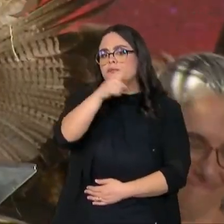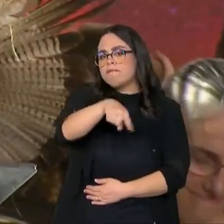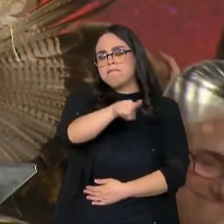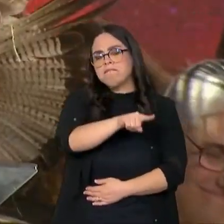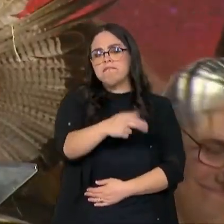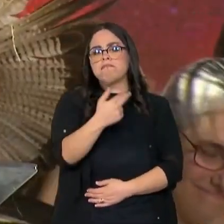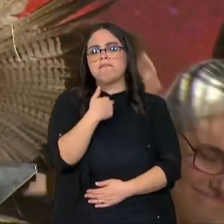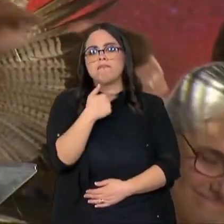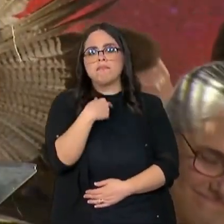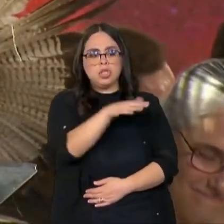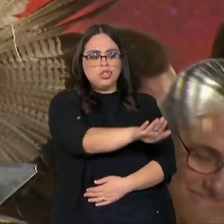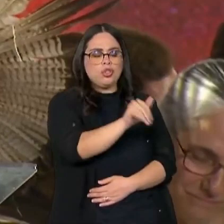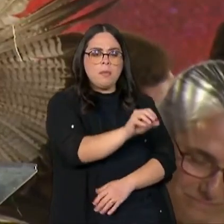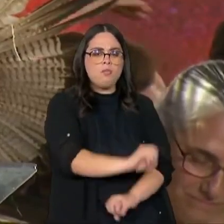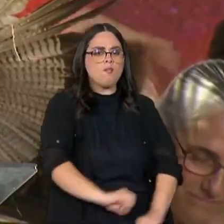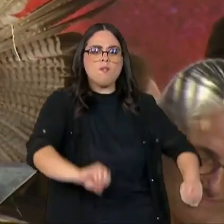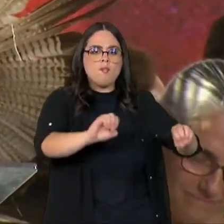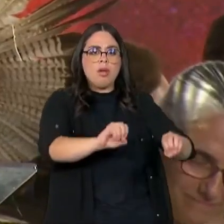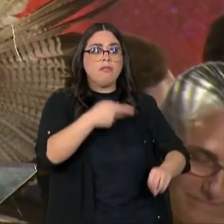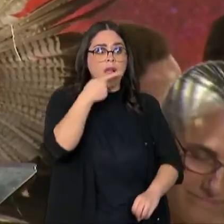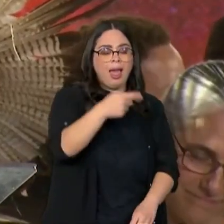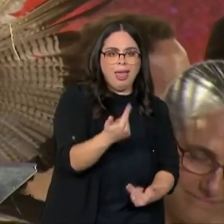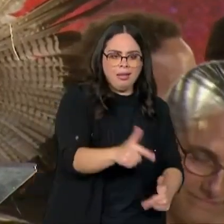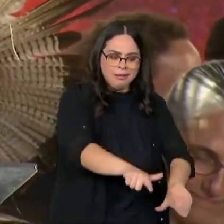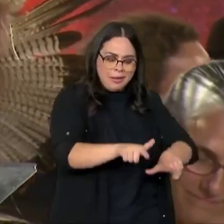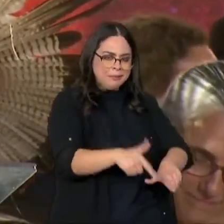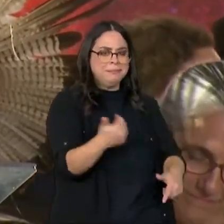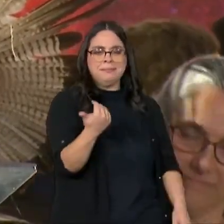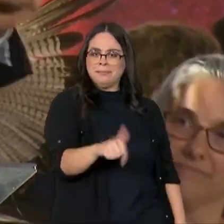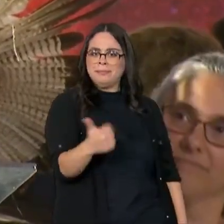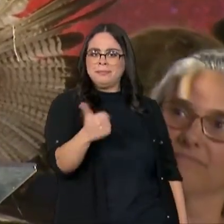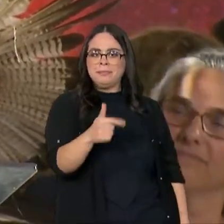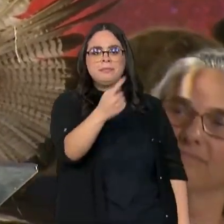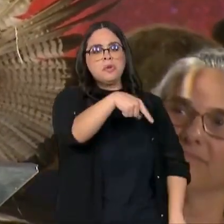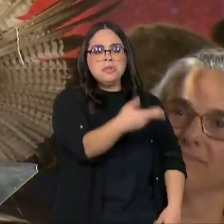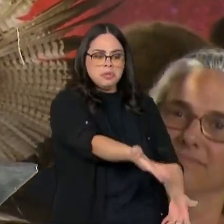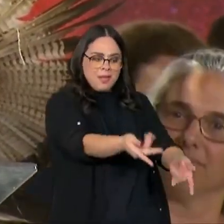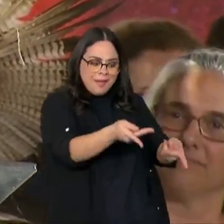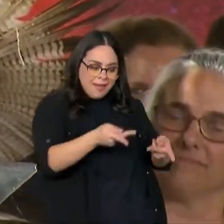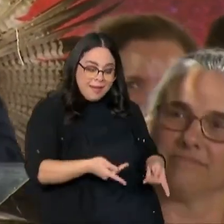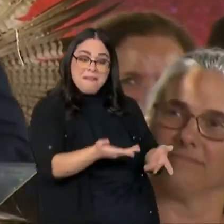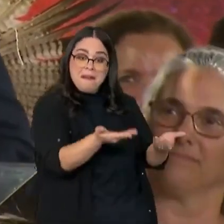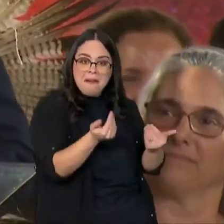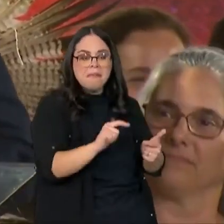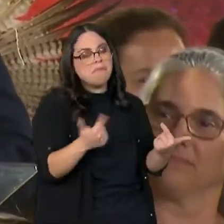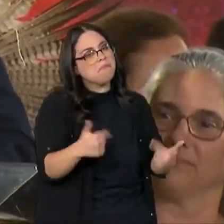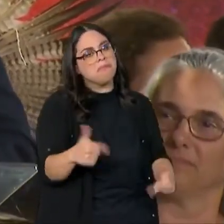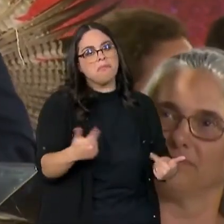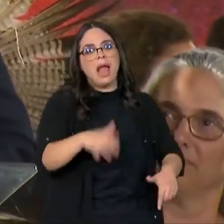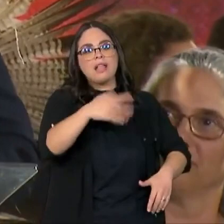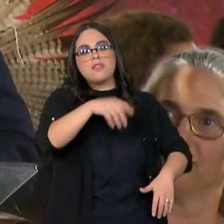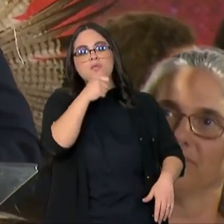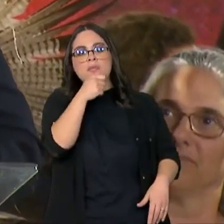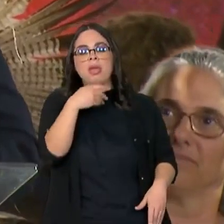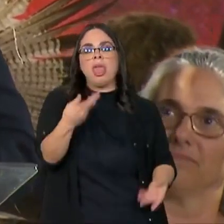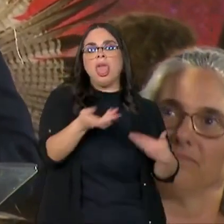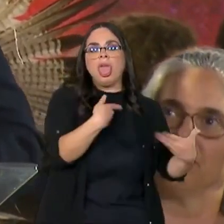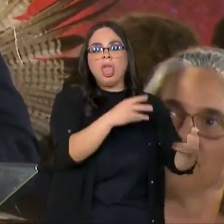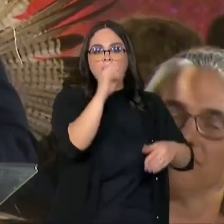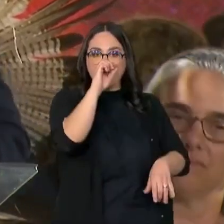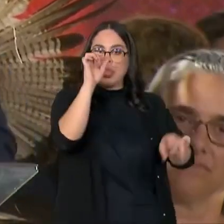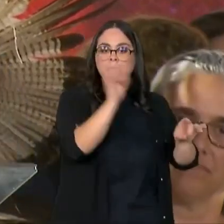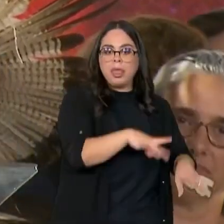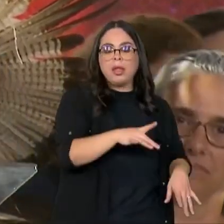vocês não eram chamados nem para falar. Vocês não eram recebidos e muitas vezes eram tratadas com